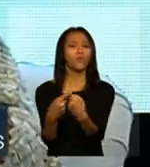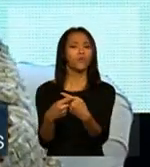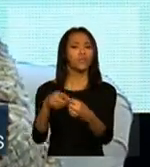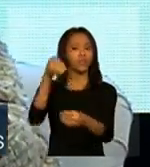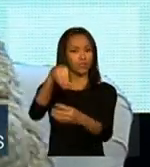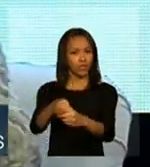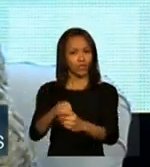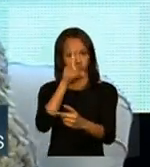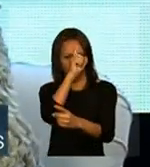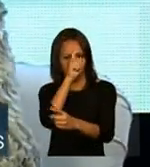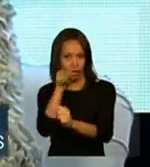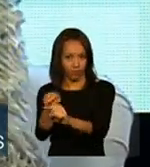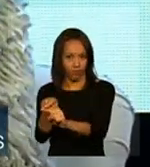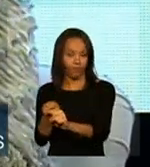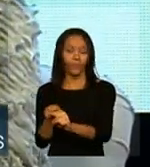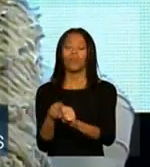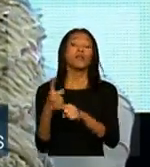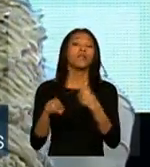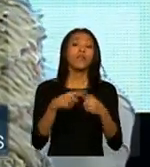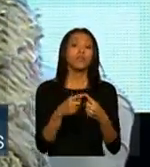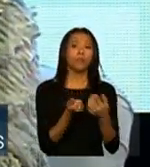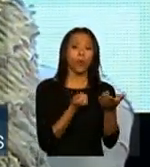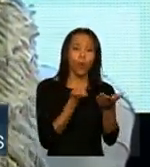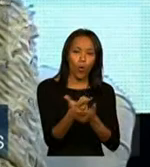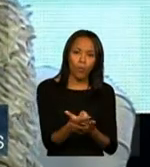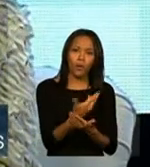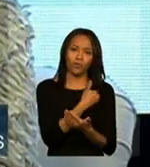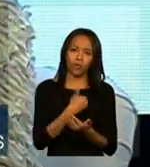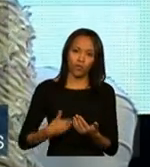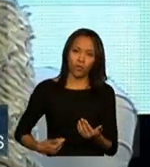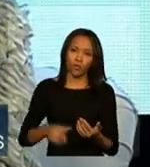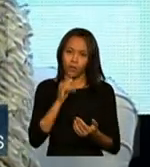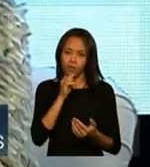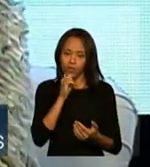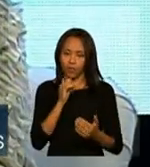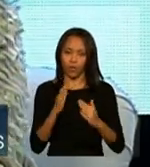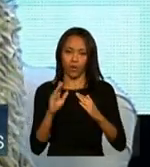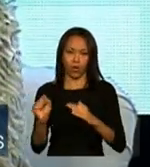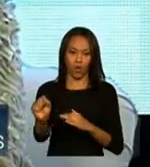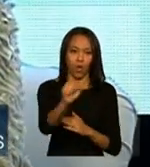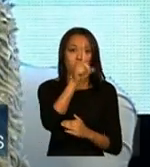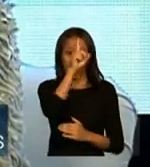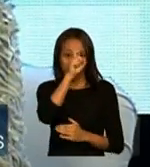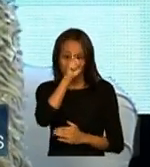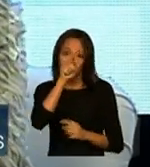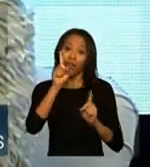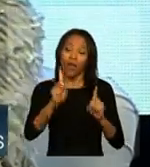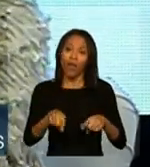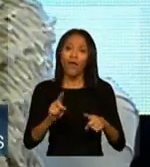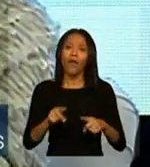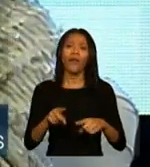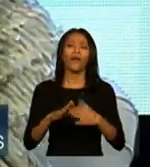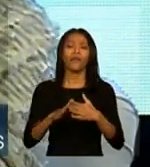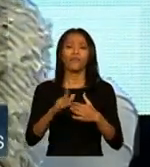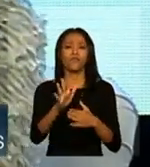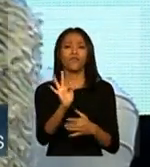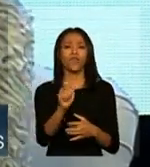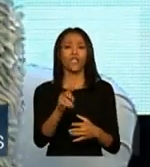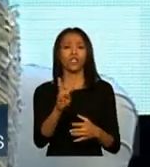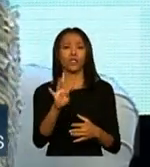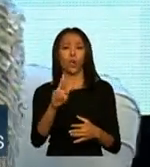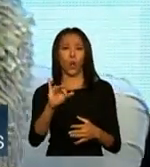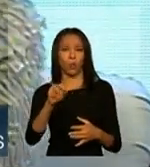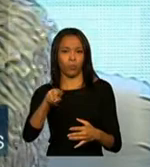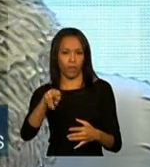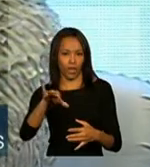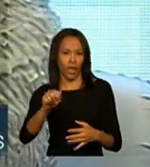compras, ela passa hoje não só para compras públicas, porque as Santas Casas são conveniadas, mas são filantrópicas. As Santas Casas querem avançar